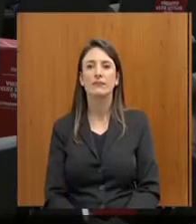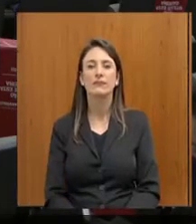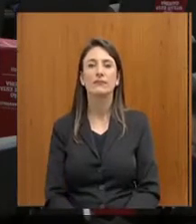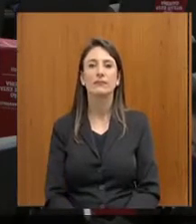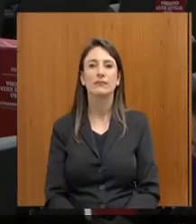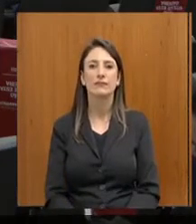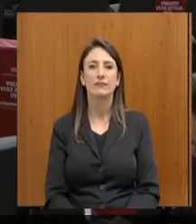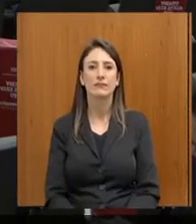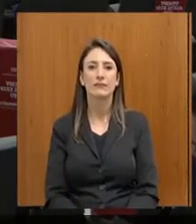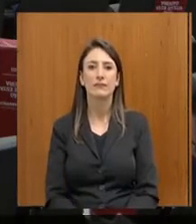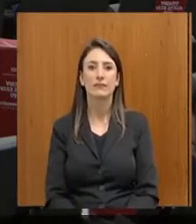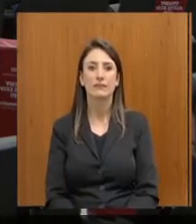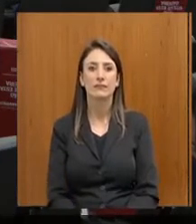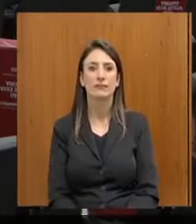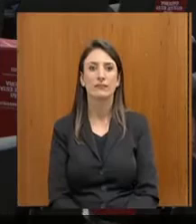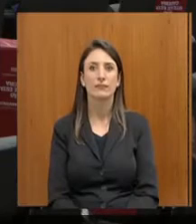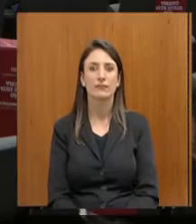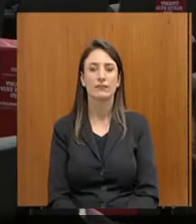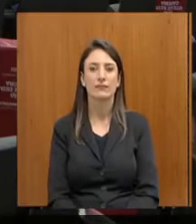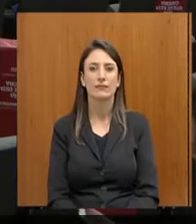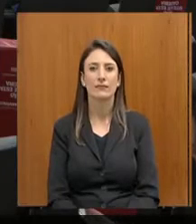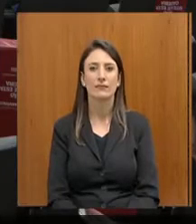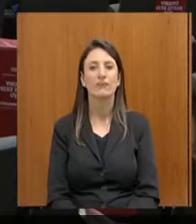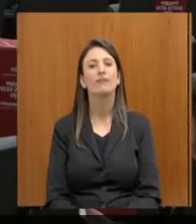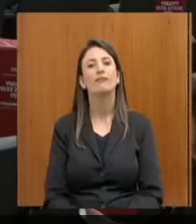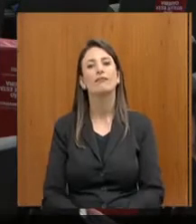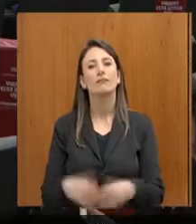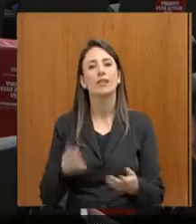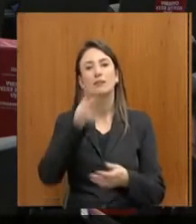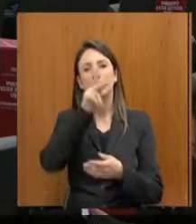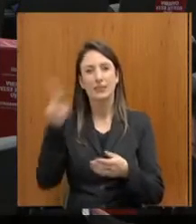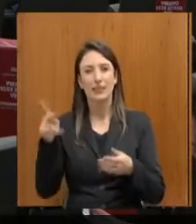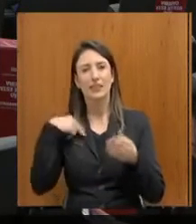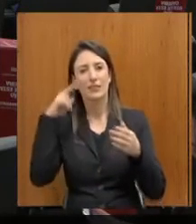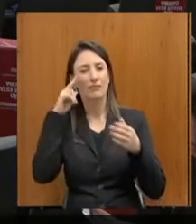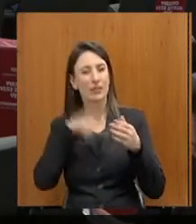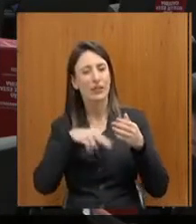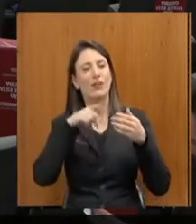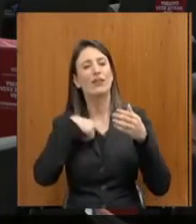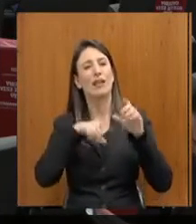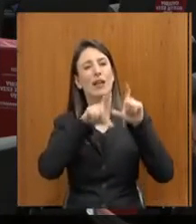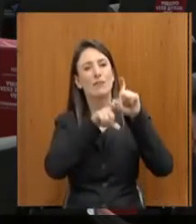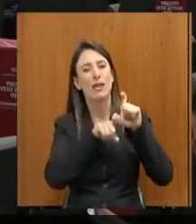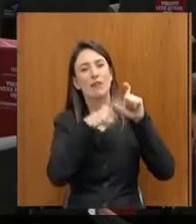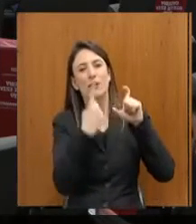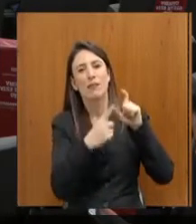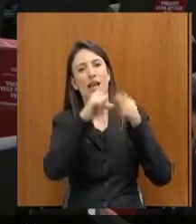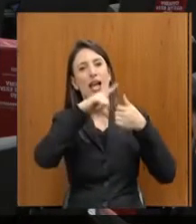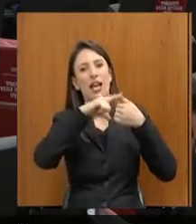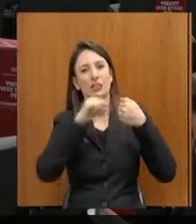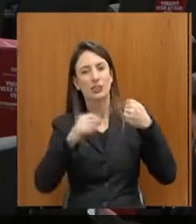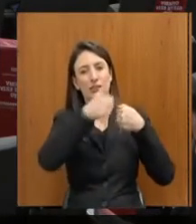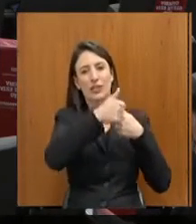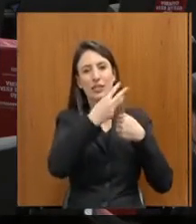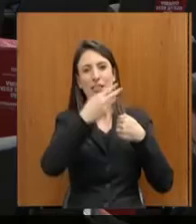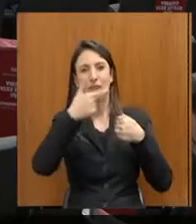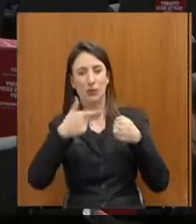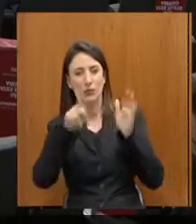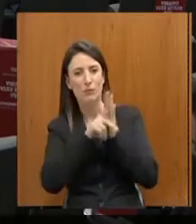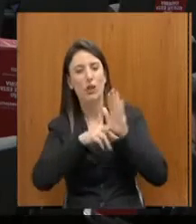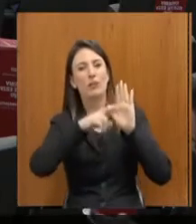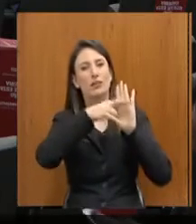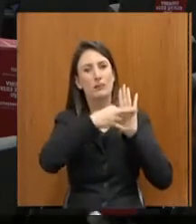e a presidência nos termos do parágrafo primeiro do artigo 132 do Regimento Interno